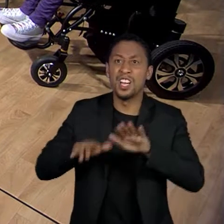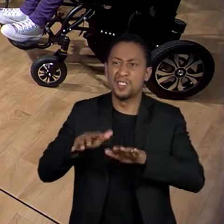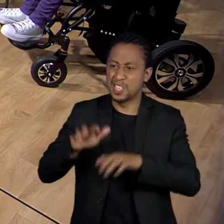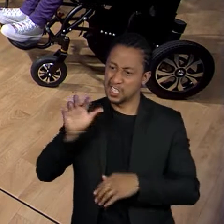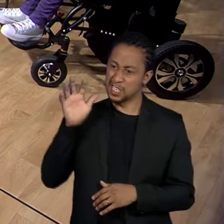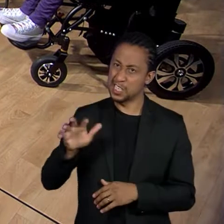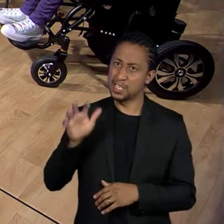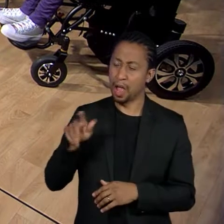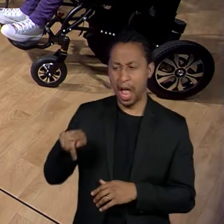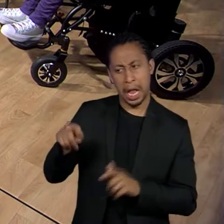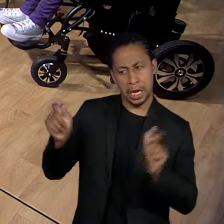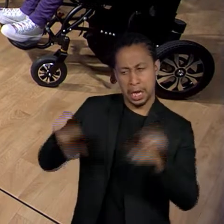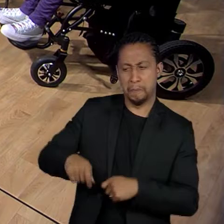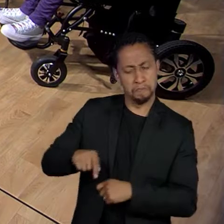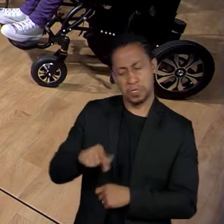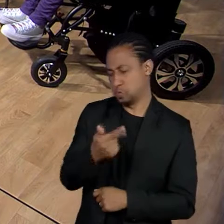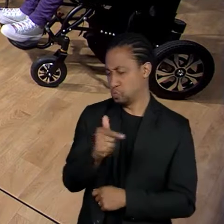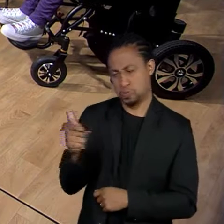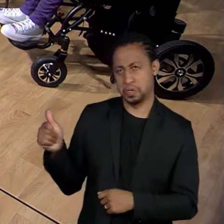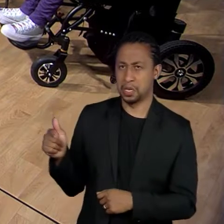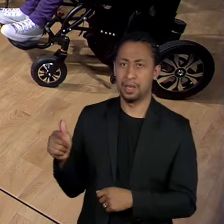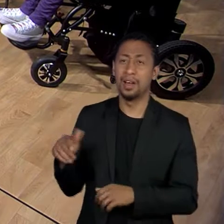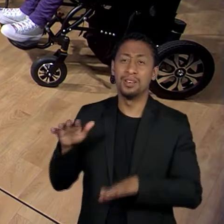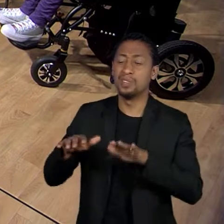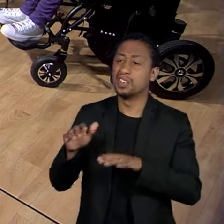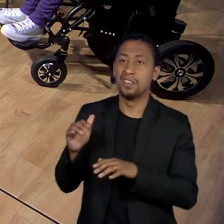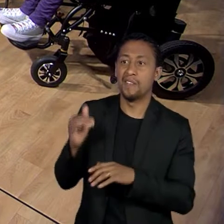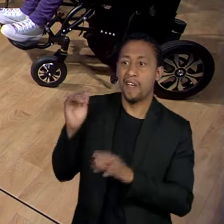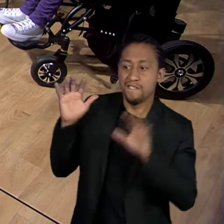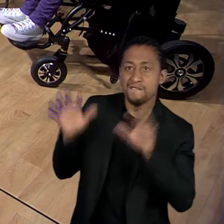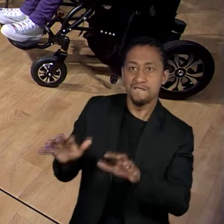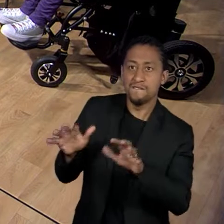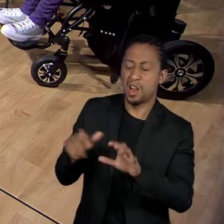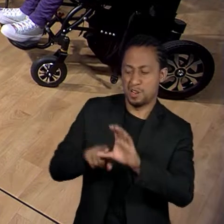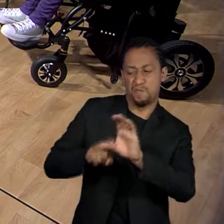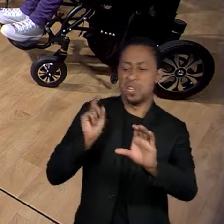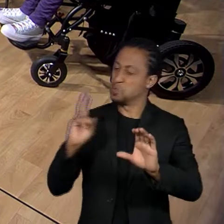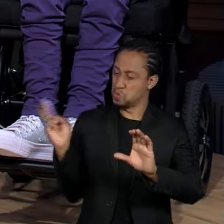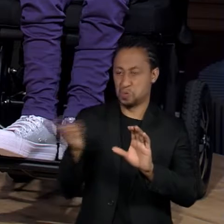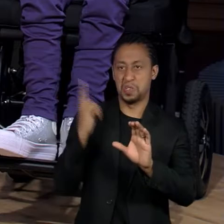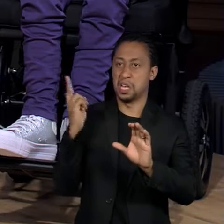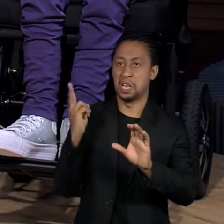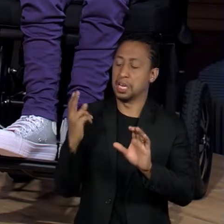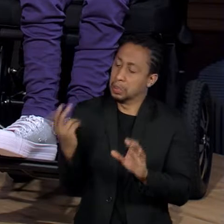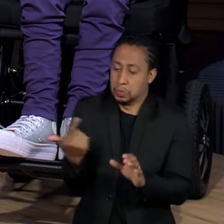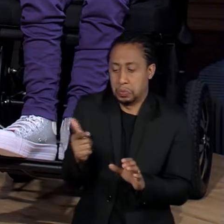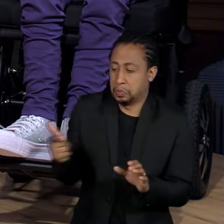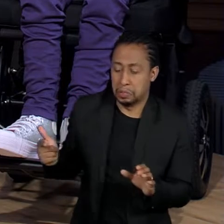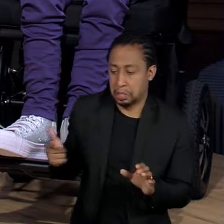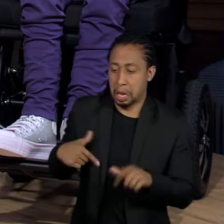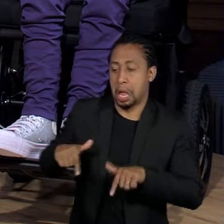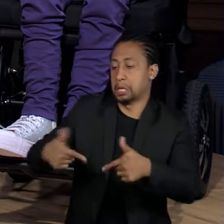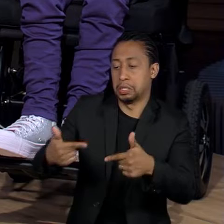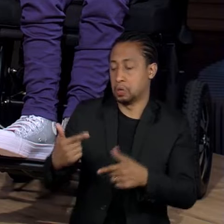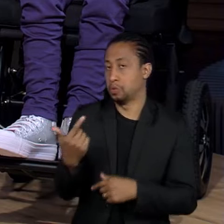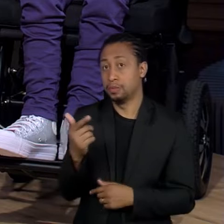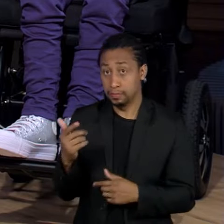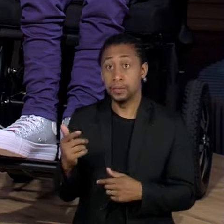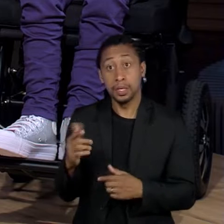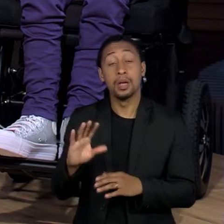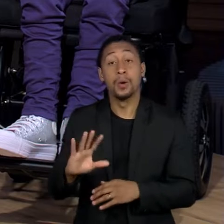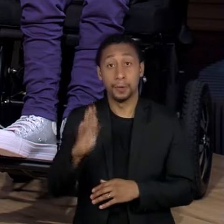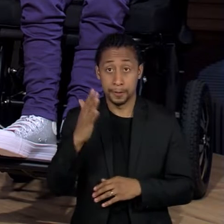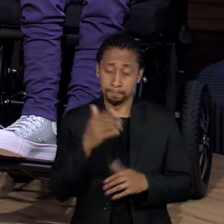somos incapazes de alçar voo, de ter independência, autonomia. Eu tenho um seguidor